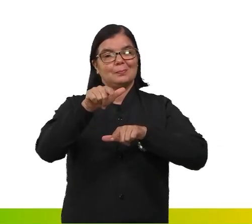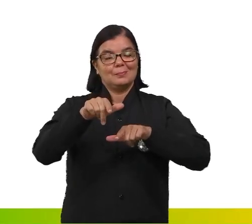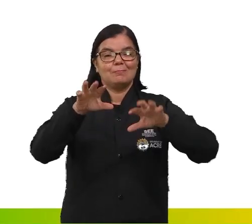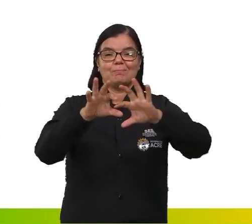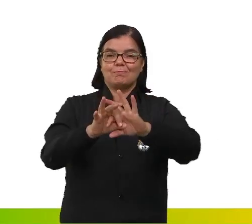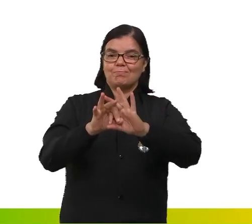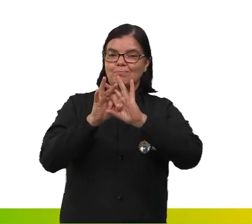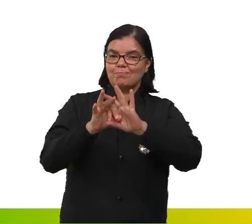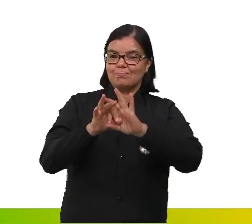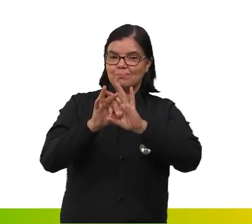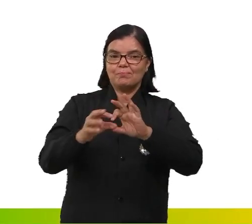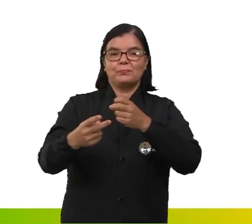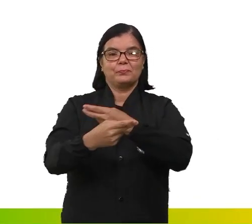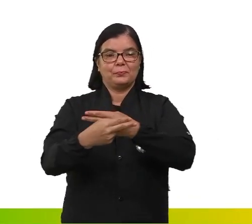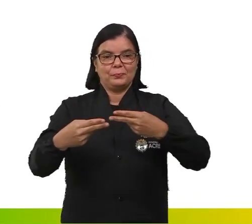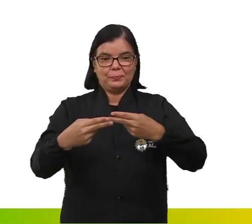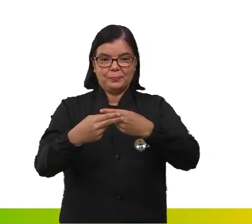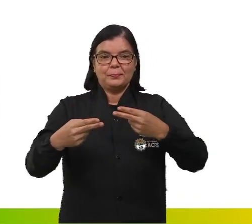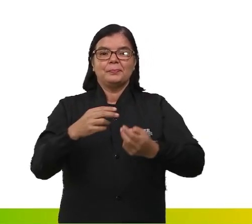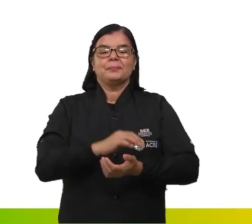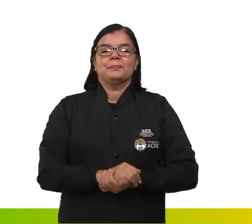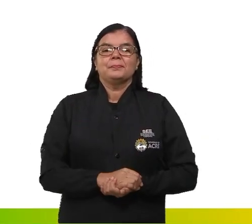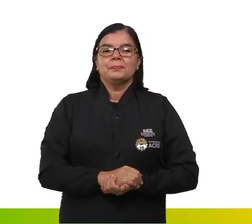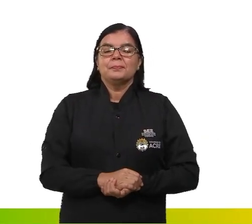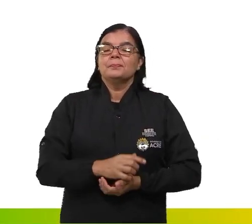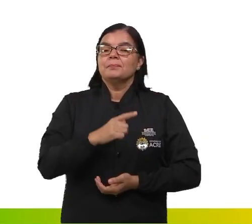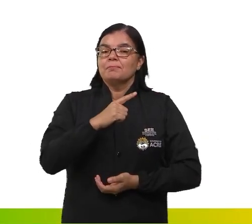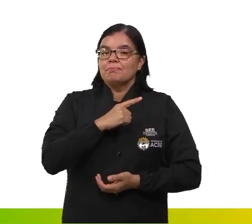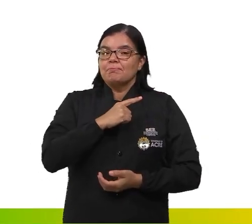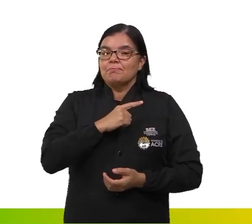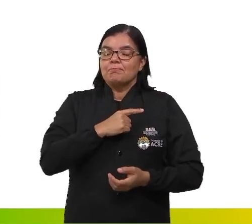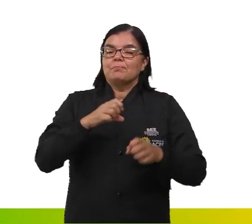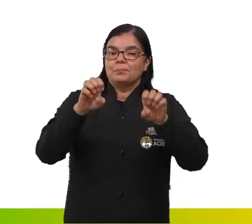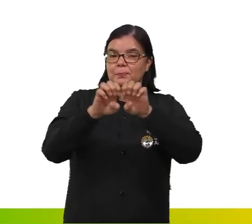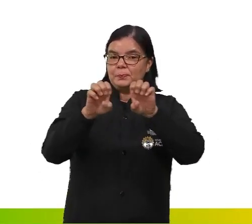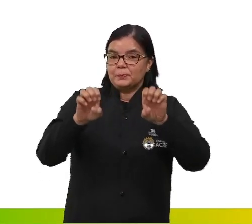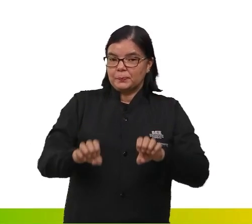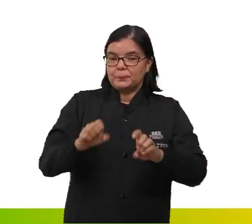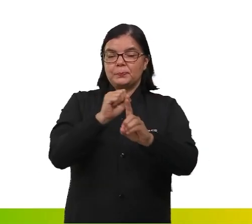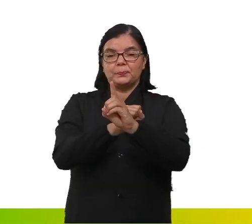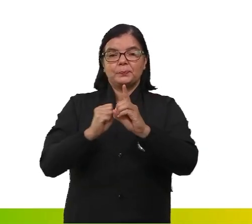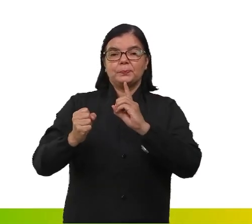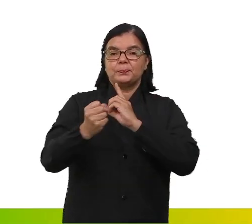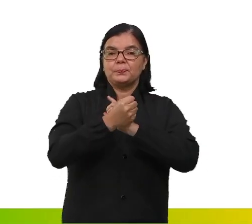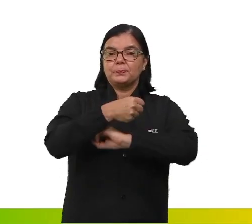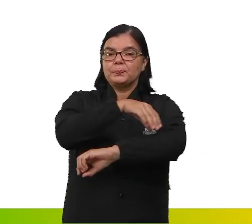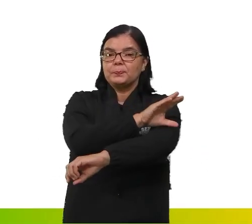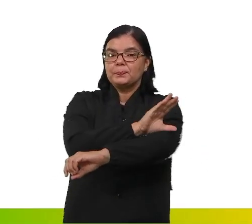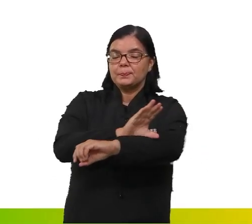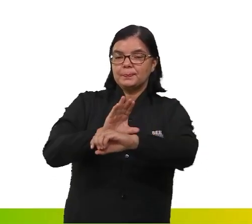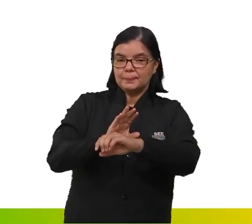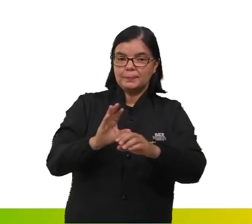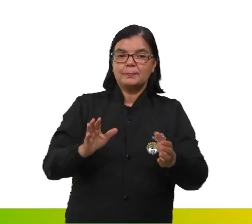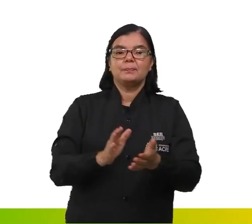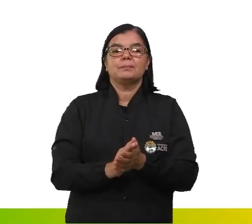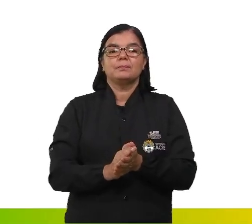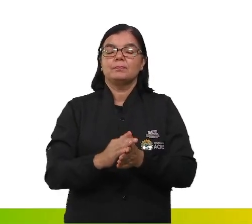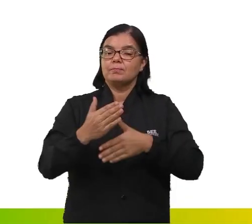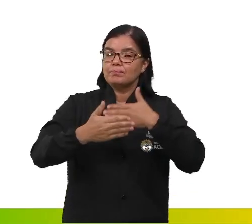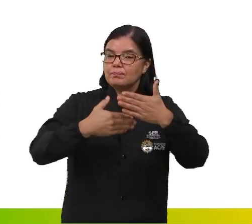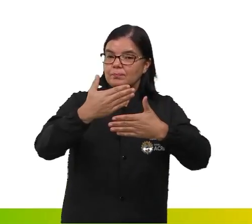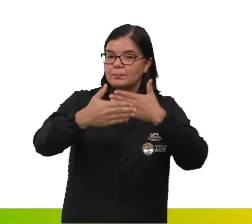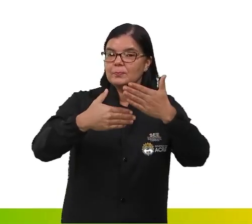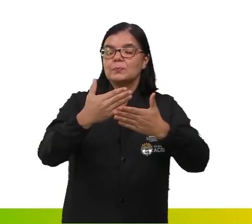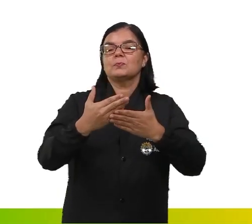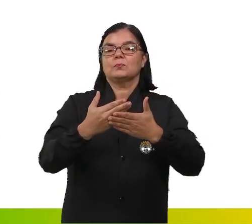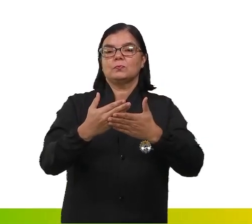fenômenos interligados, que refletem estruturas sociais e culturais que perpetuam